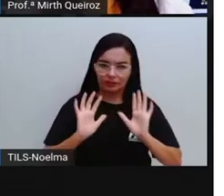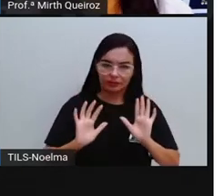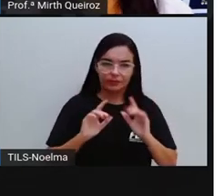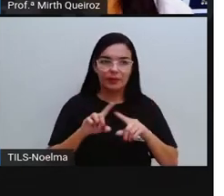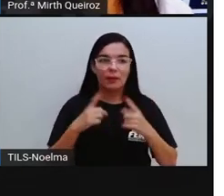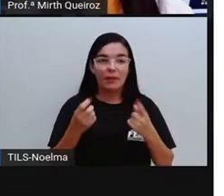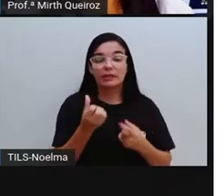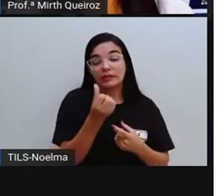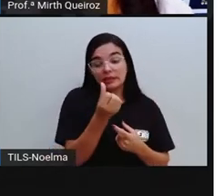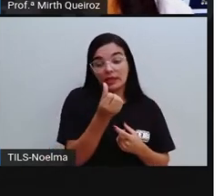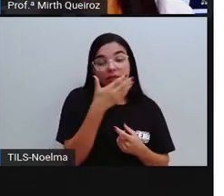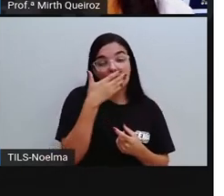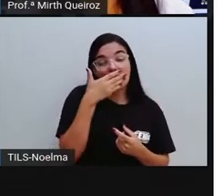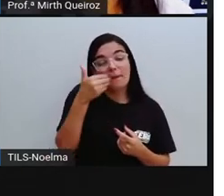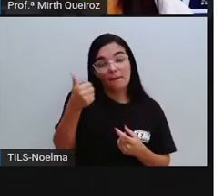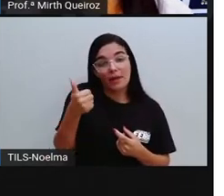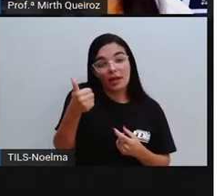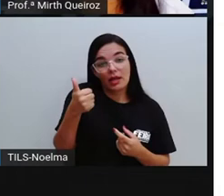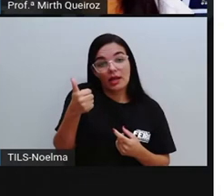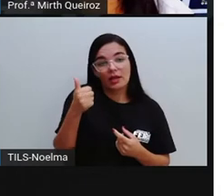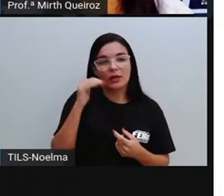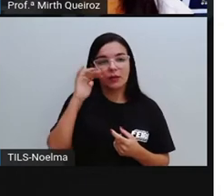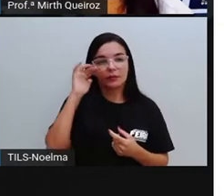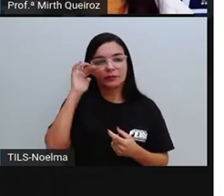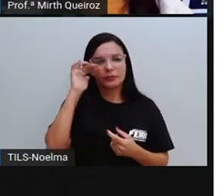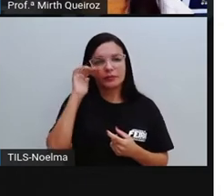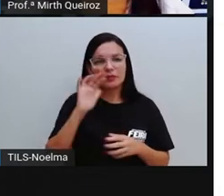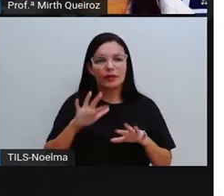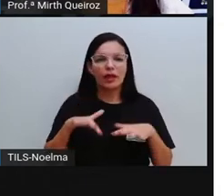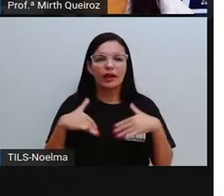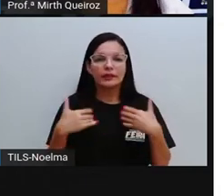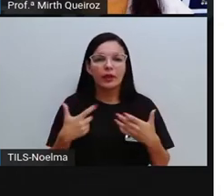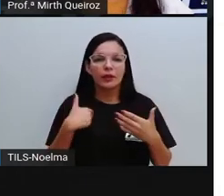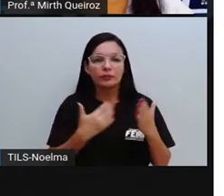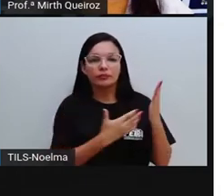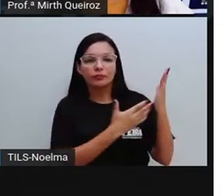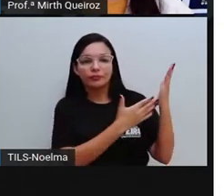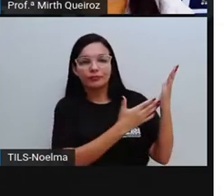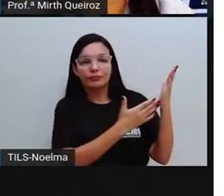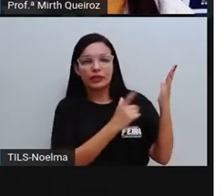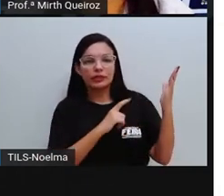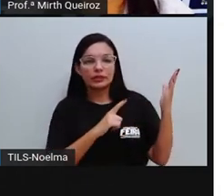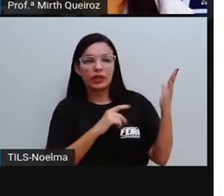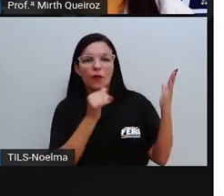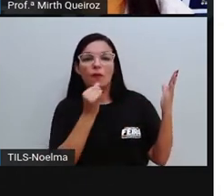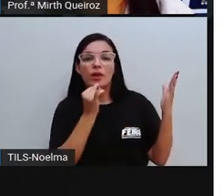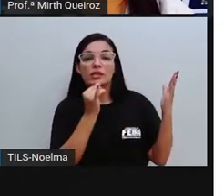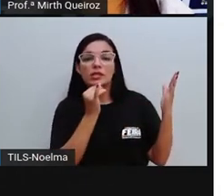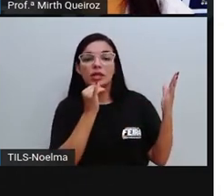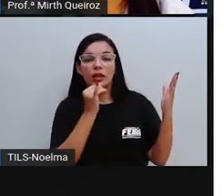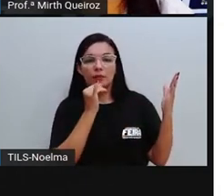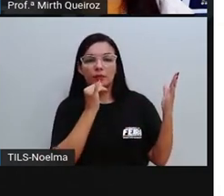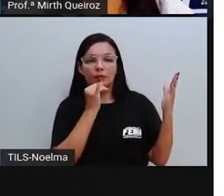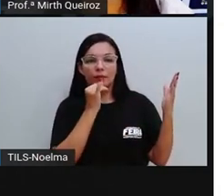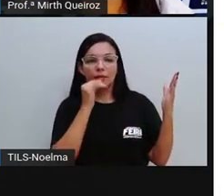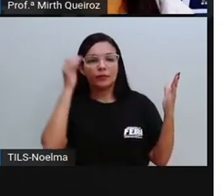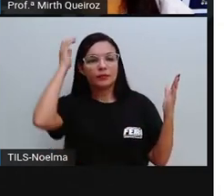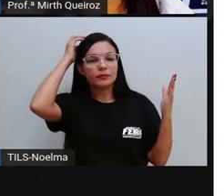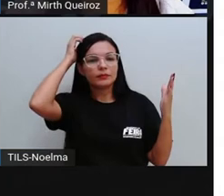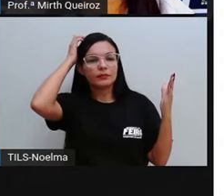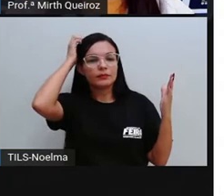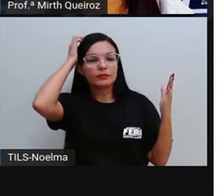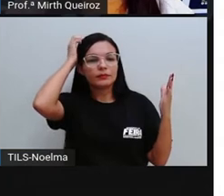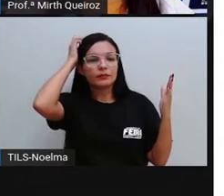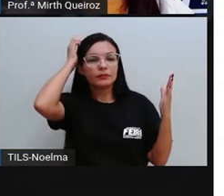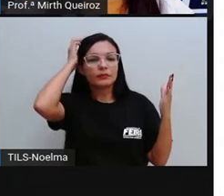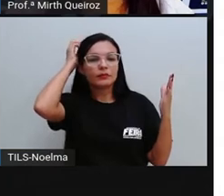Mas a de seis é a que é mais fácil. Aí eu trouxe aí uma parte aí dessa literatura